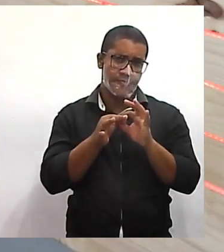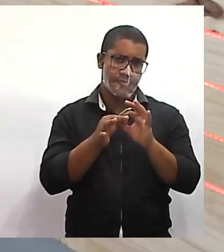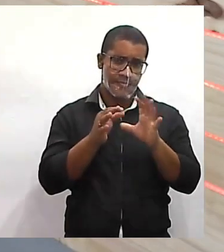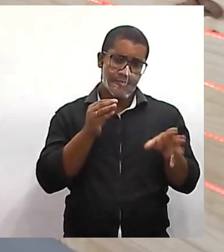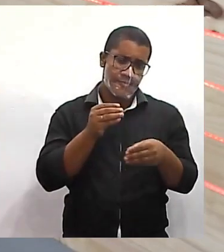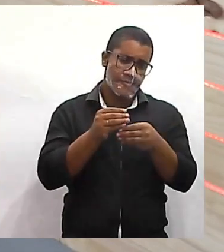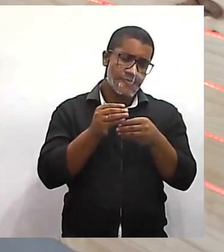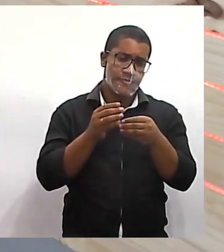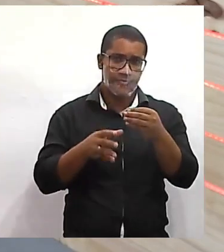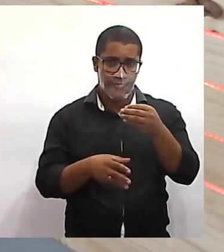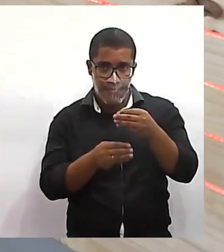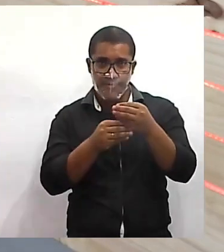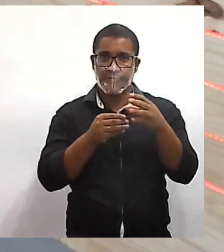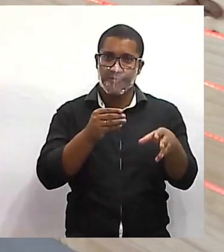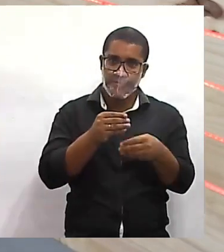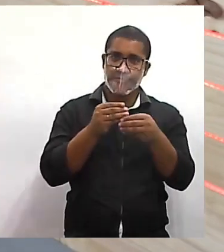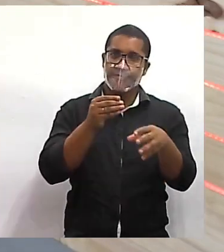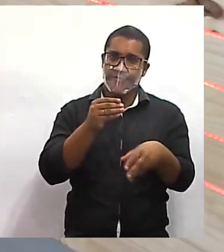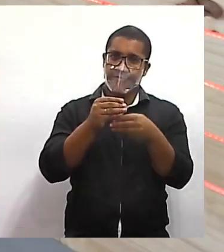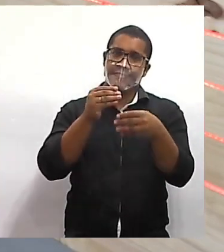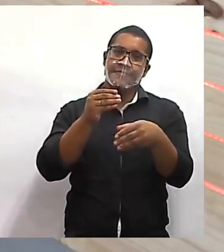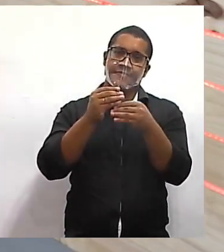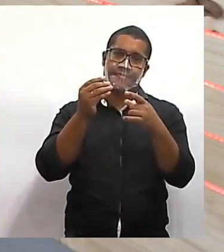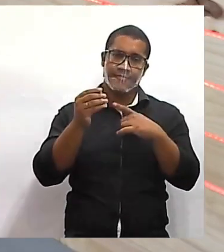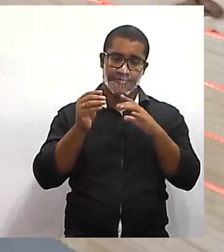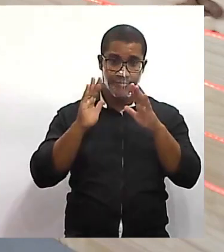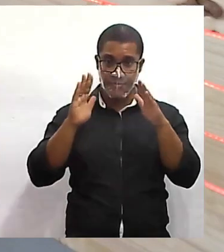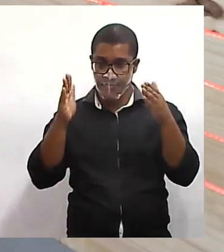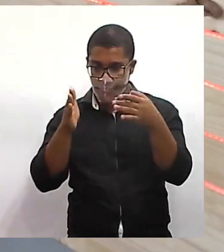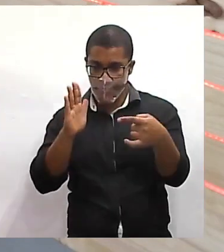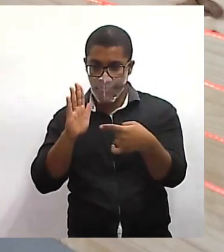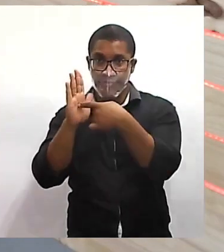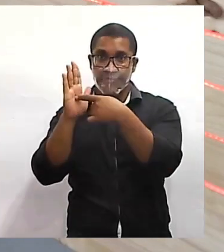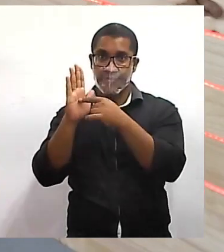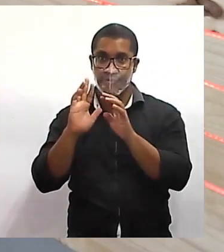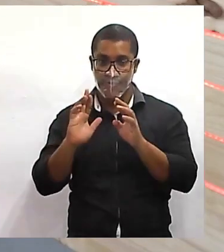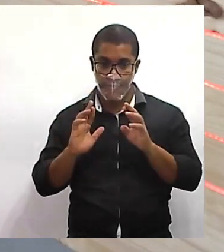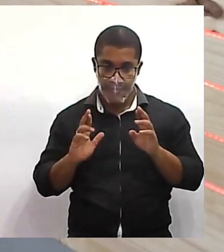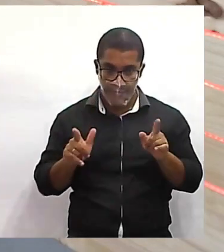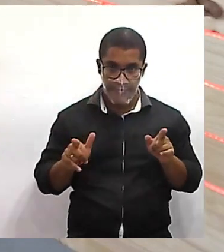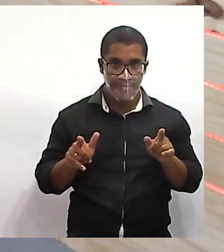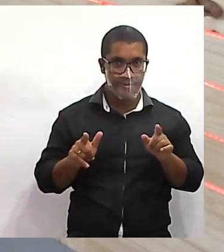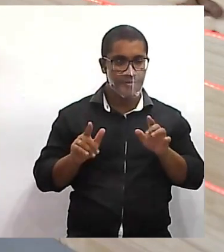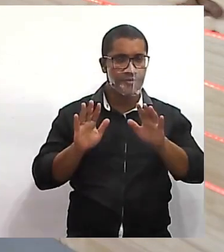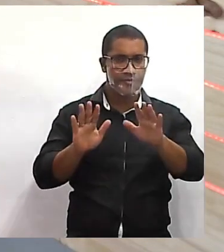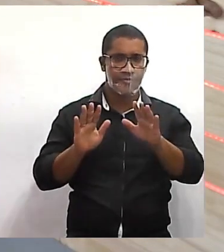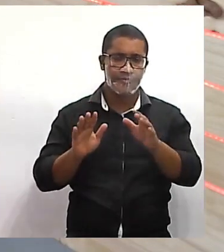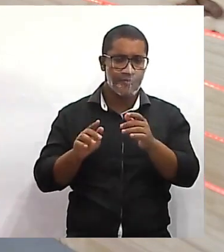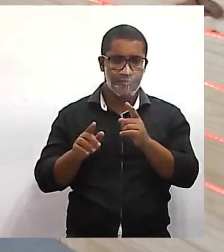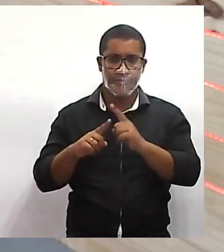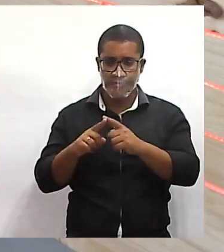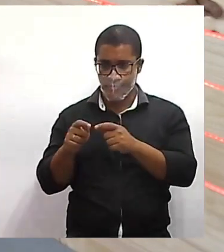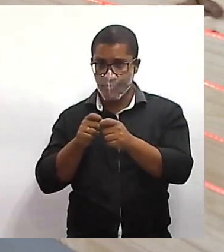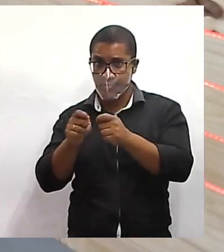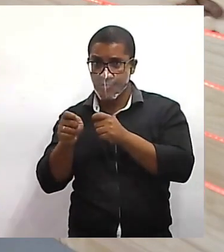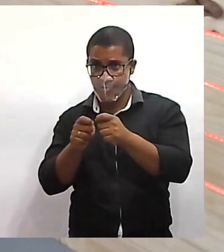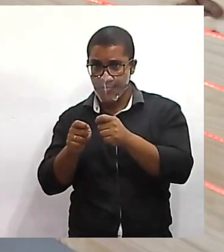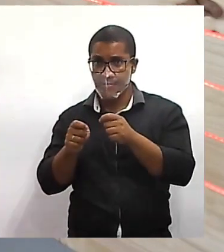complementa, embora Isso. elas tenham focos diferentes, porque o ato de